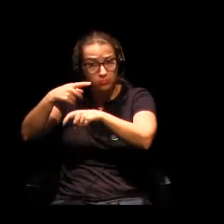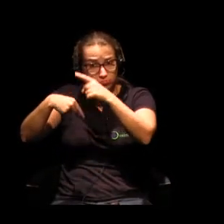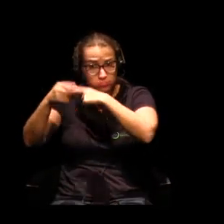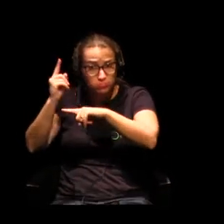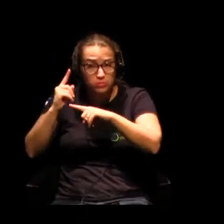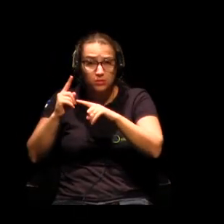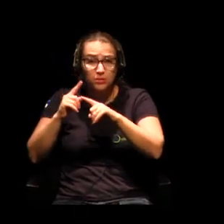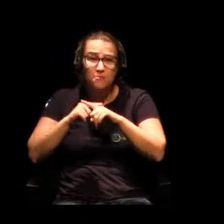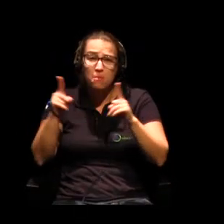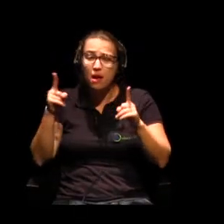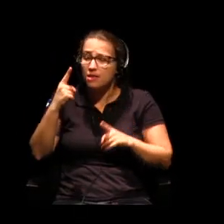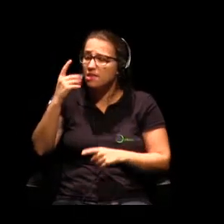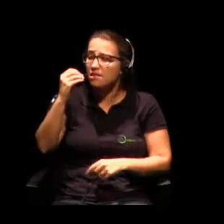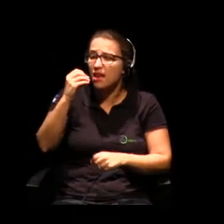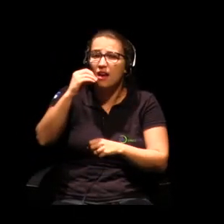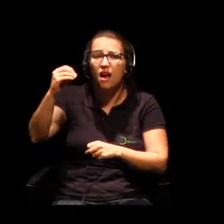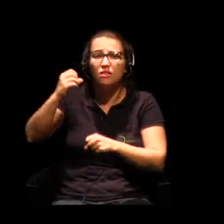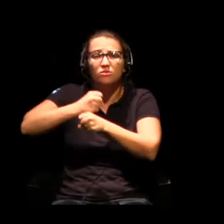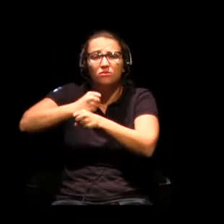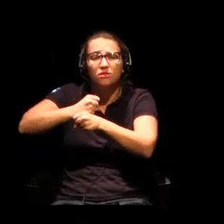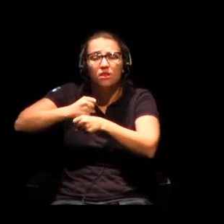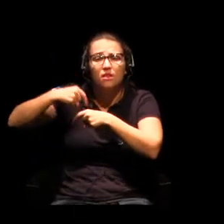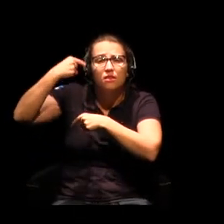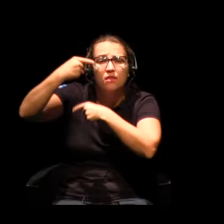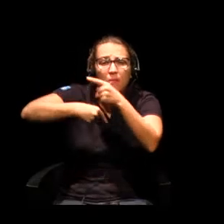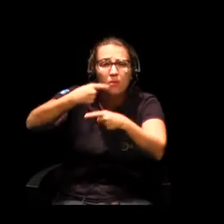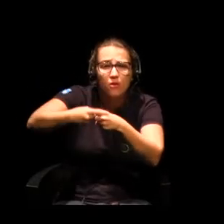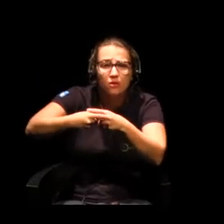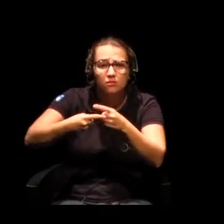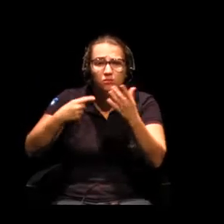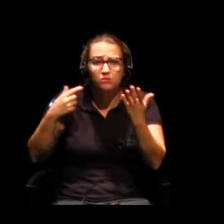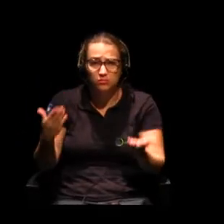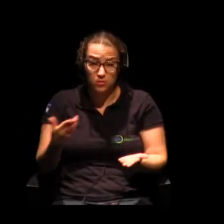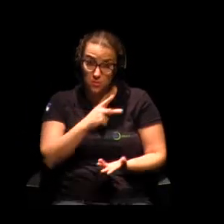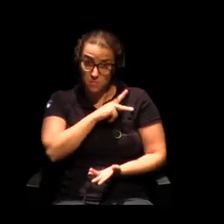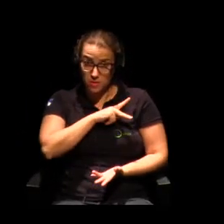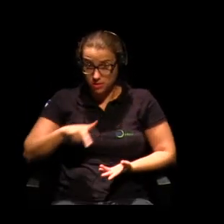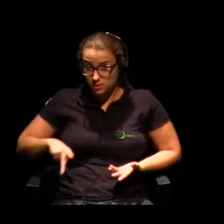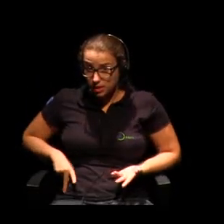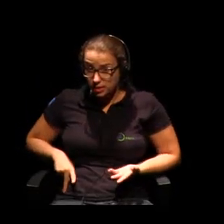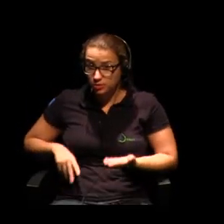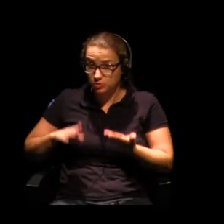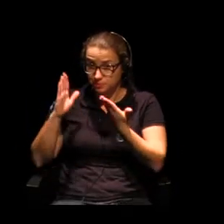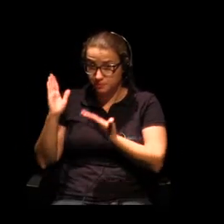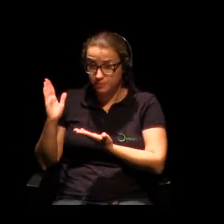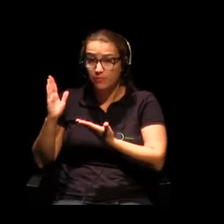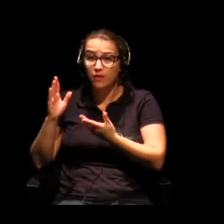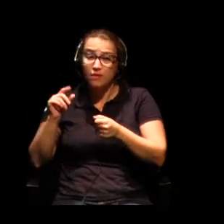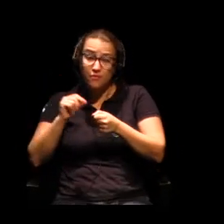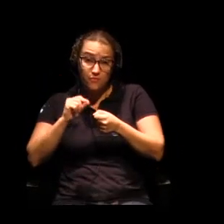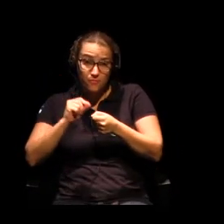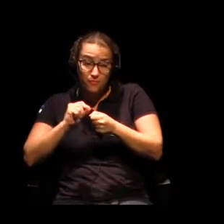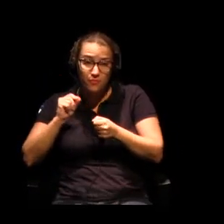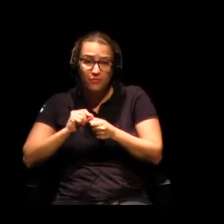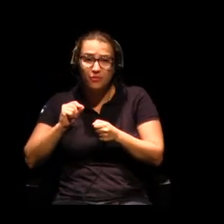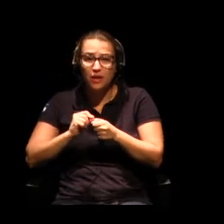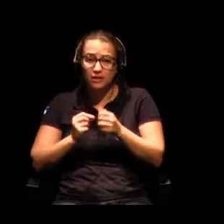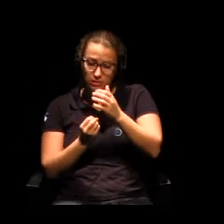mas 100 anos depois, o presidente Lincoln criou o Homestead Act de